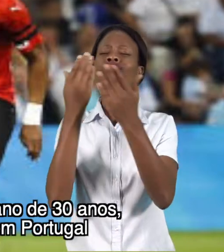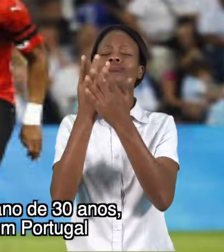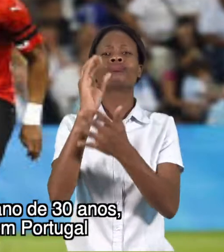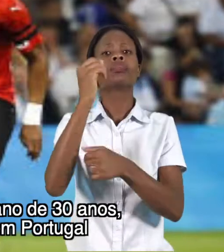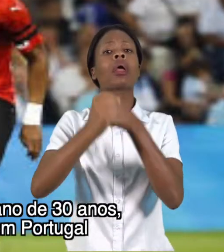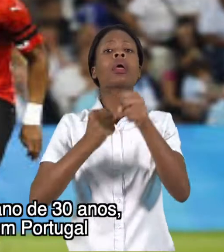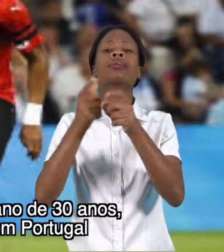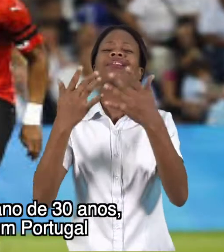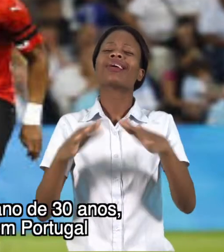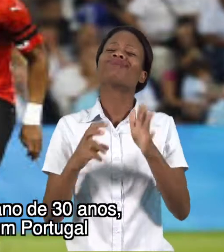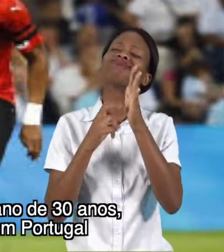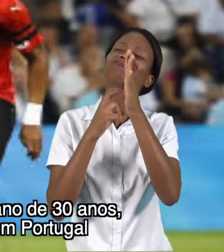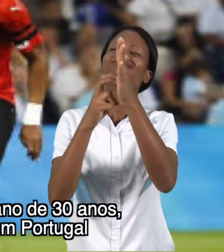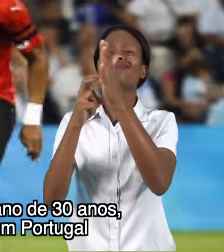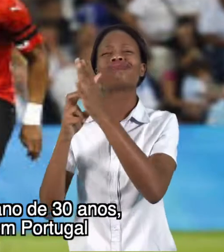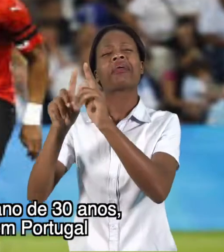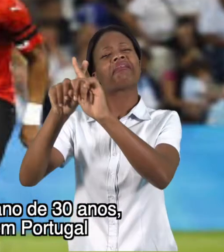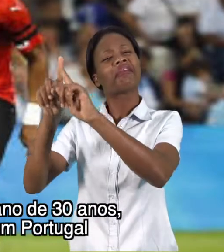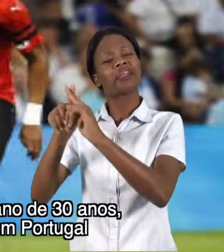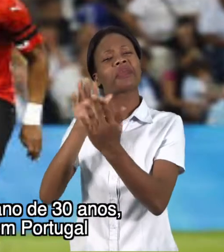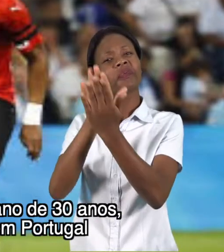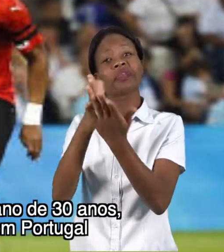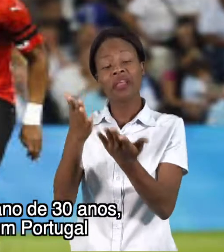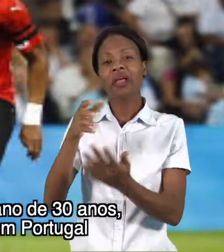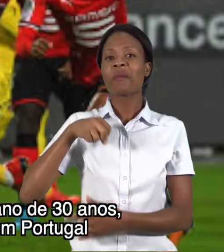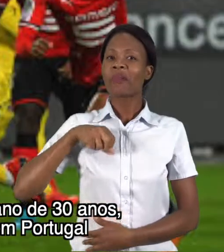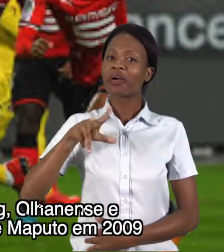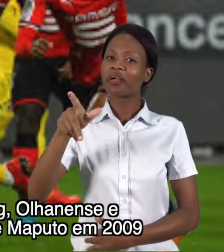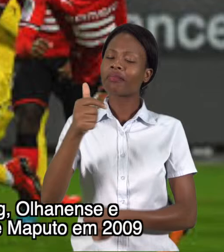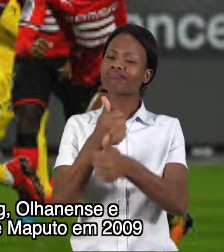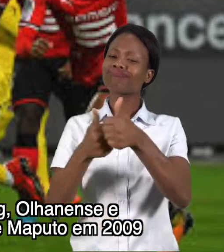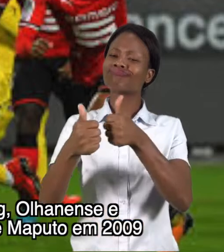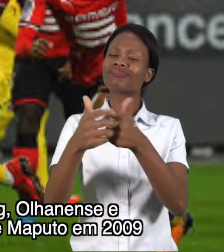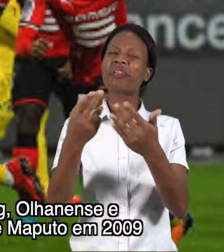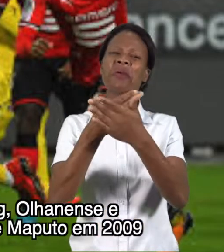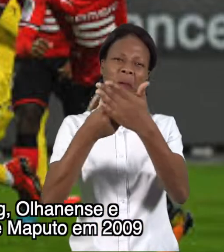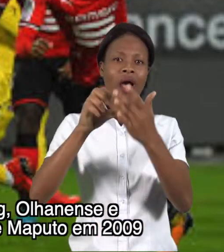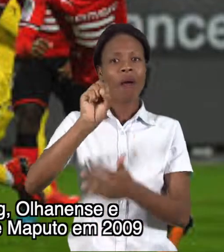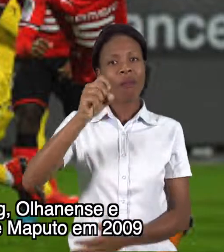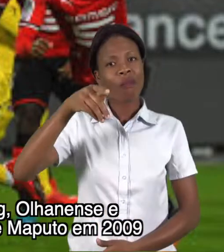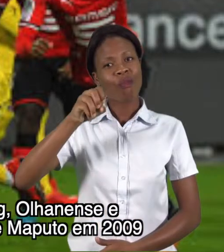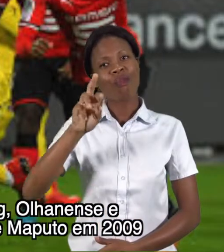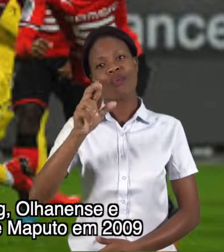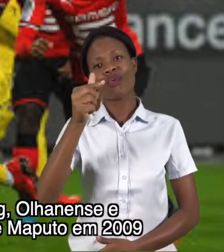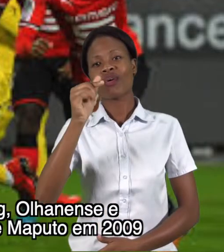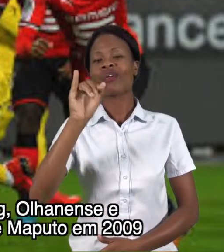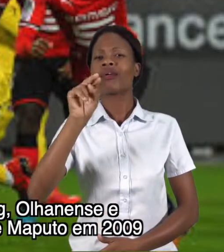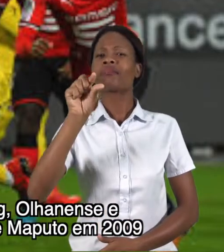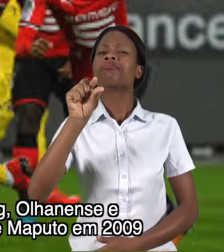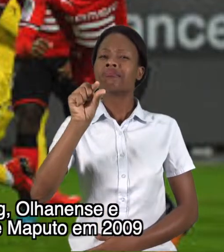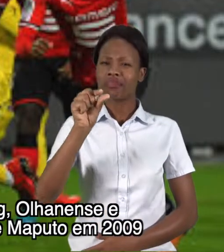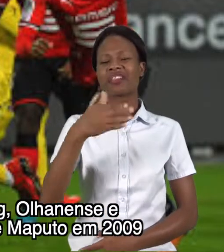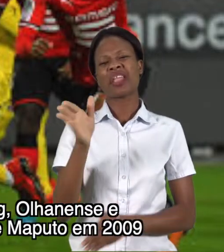O internacional moçambicano de 30 anos esteve várias épocas em Portugal para representar o Sporting, a Olhanense Nacional